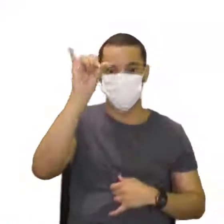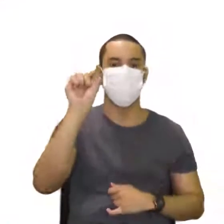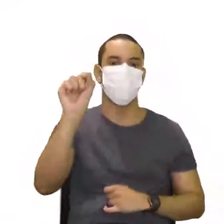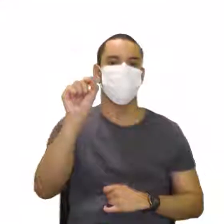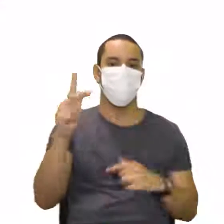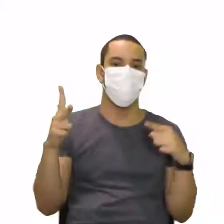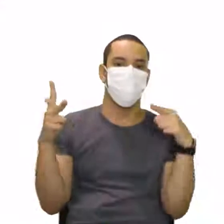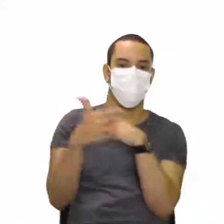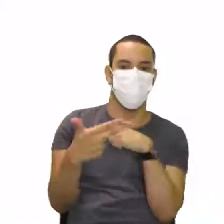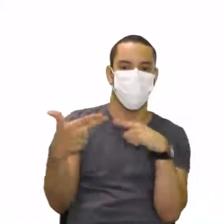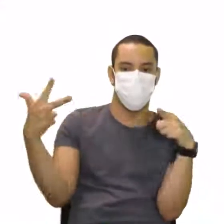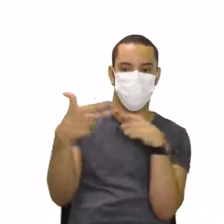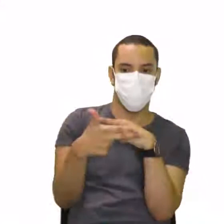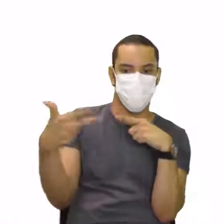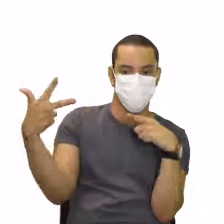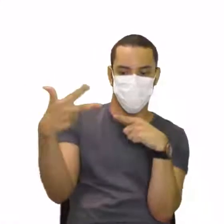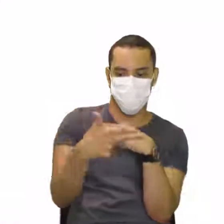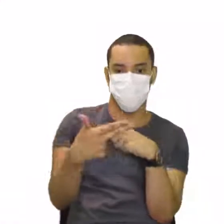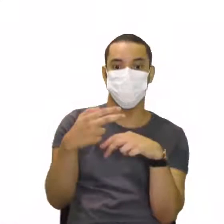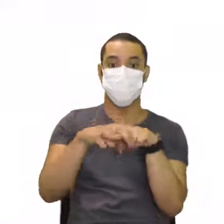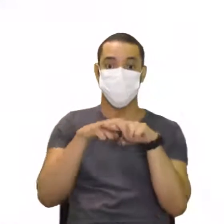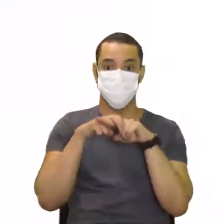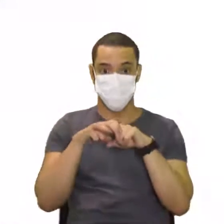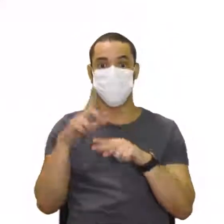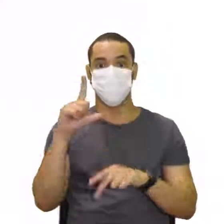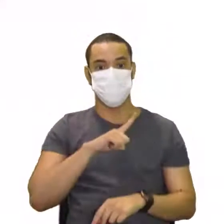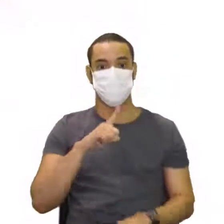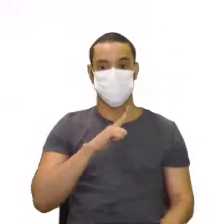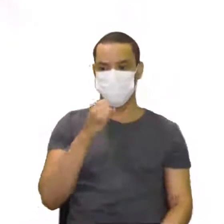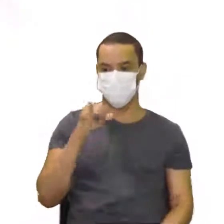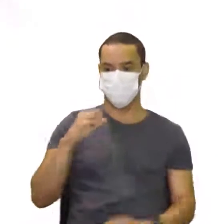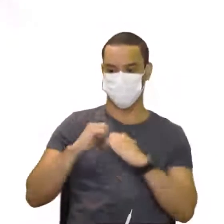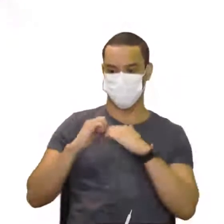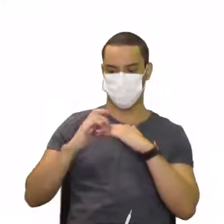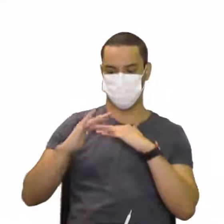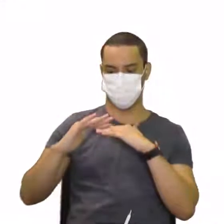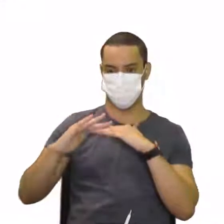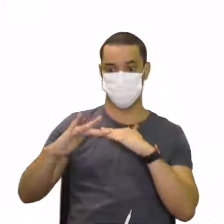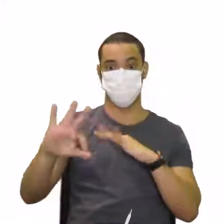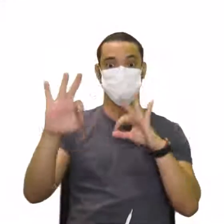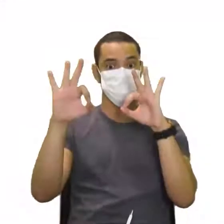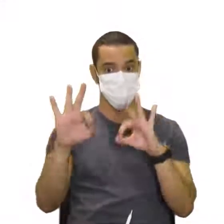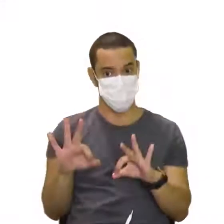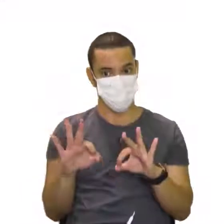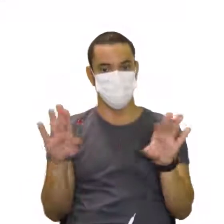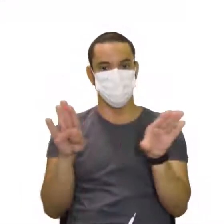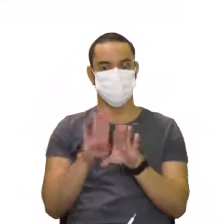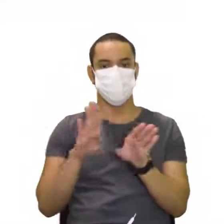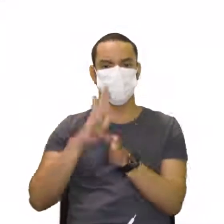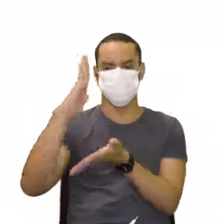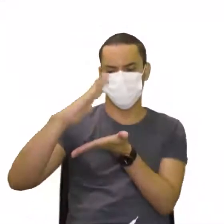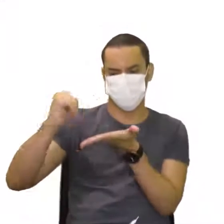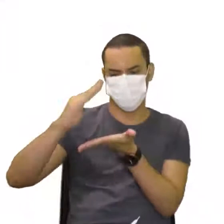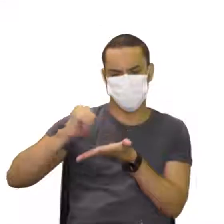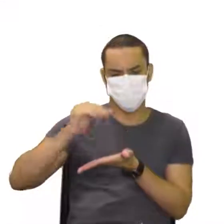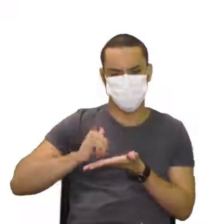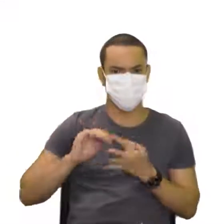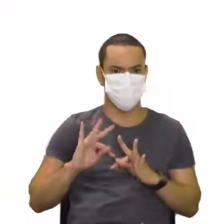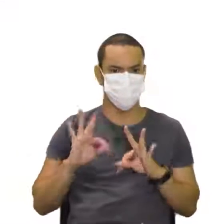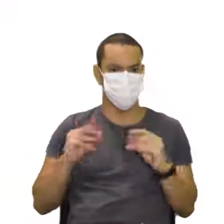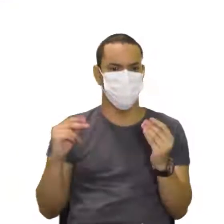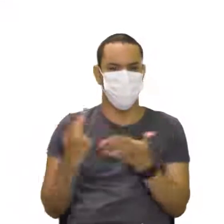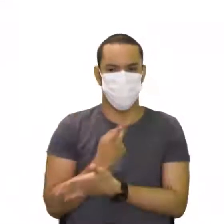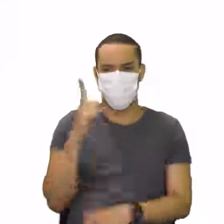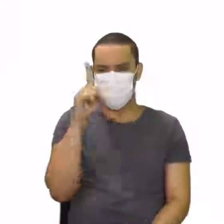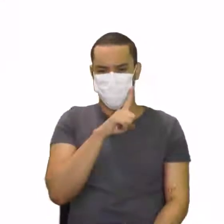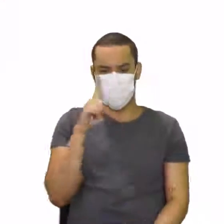circuito ele tem que transmitir o sinal aí com a frequência correta e também eliminar tudo que não é o correto, né?